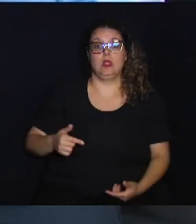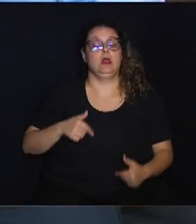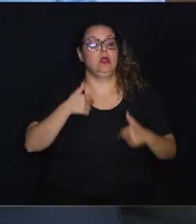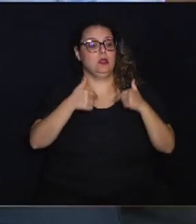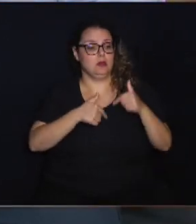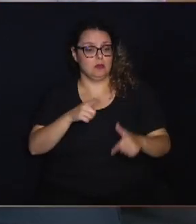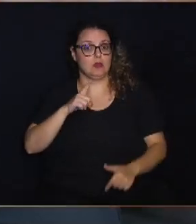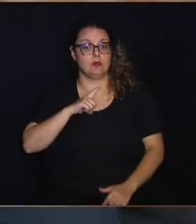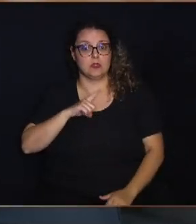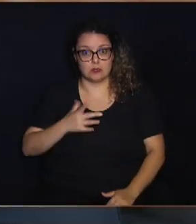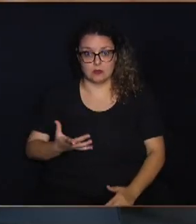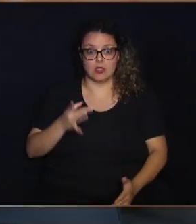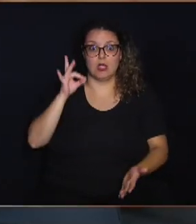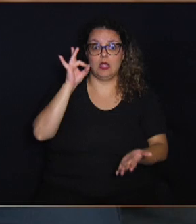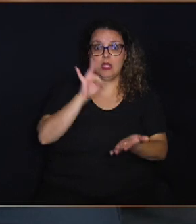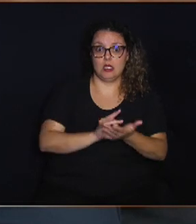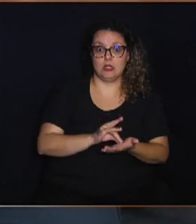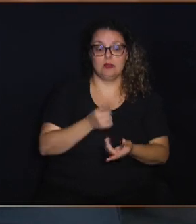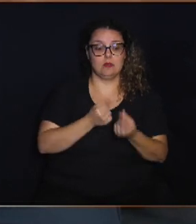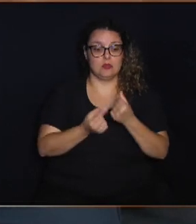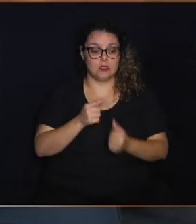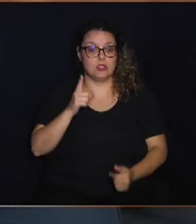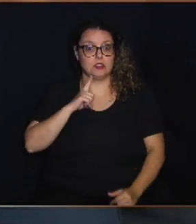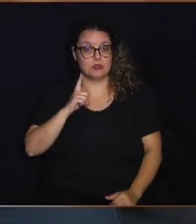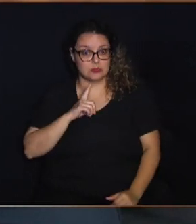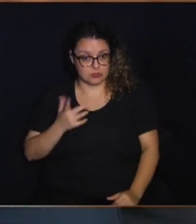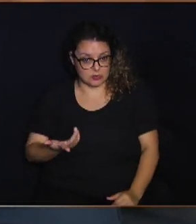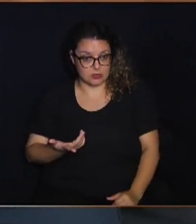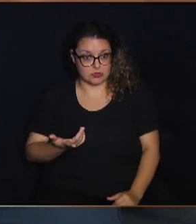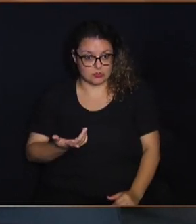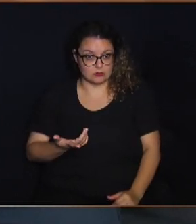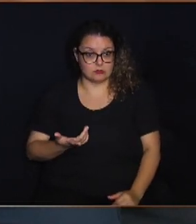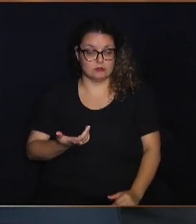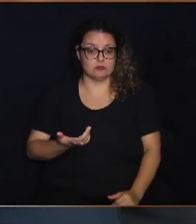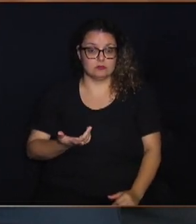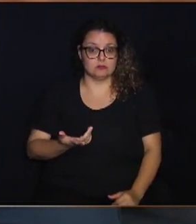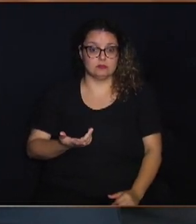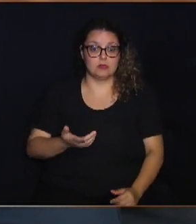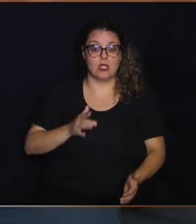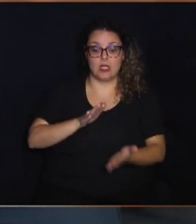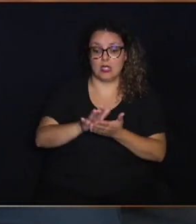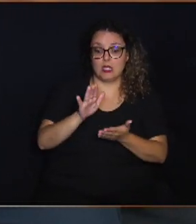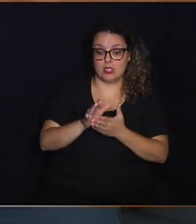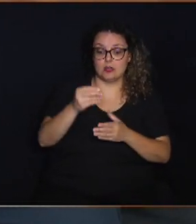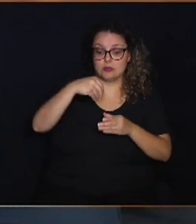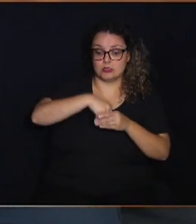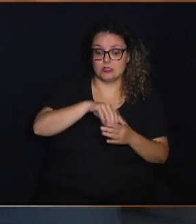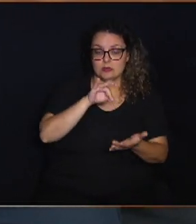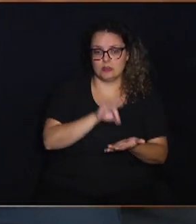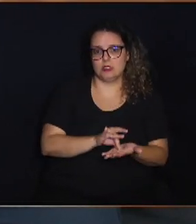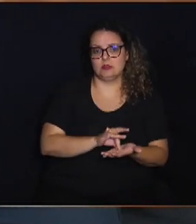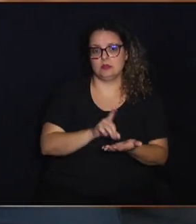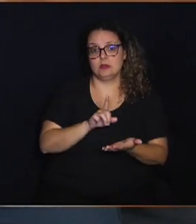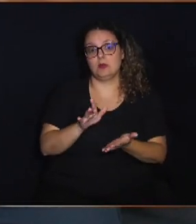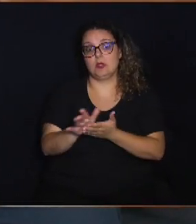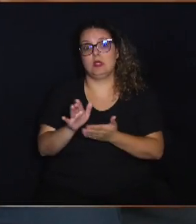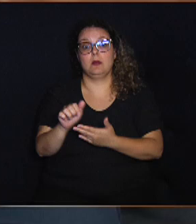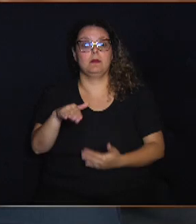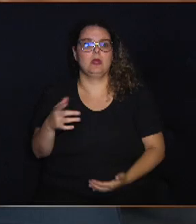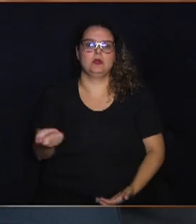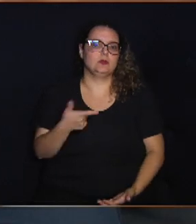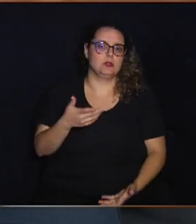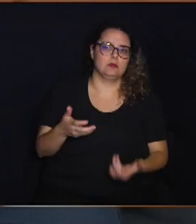a realidade financeira que ela tem, é gastar aquilo que está dentro da sua realidade, não gastar além, fazer